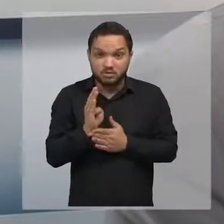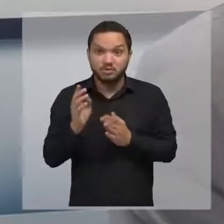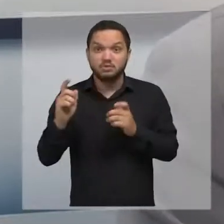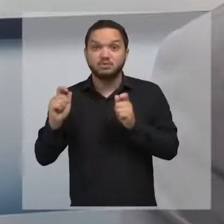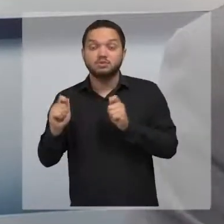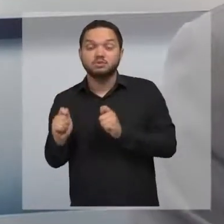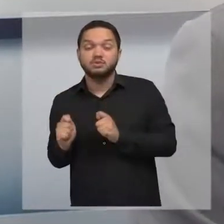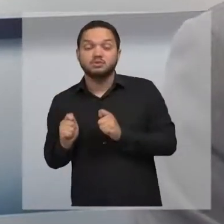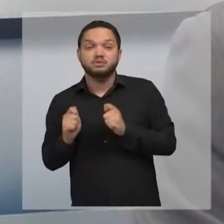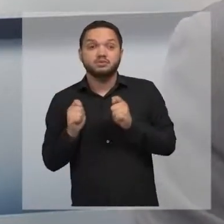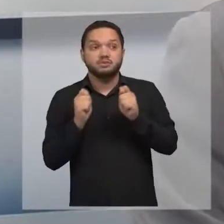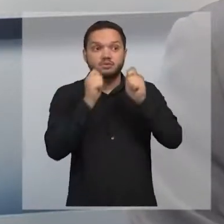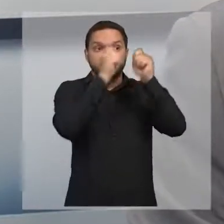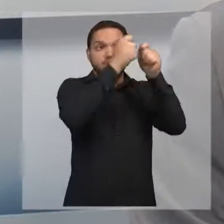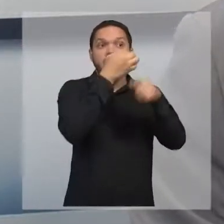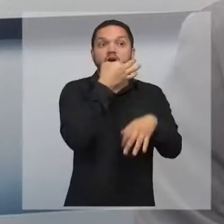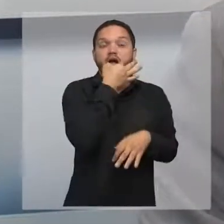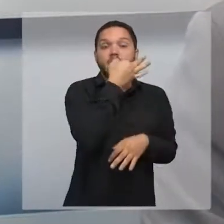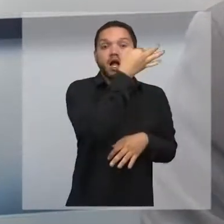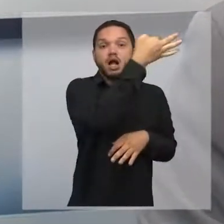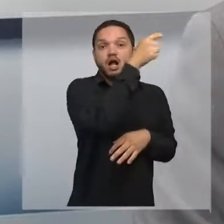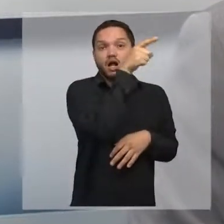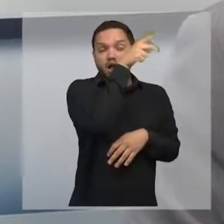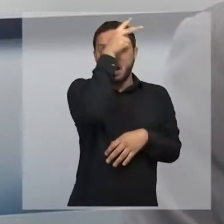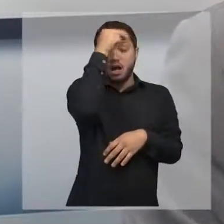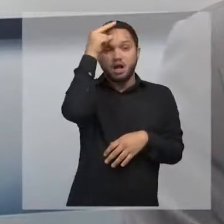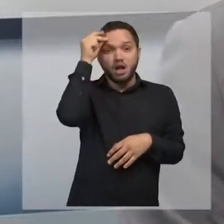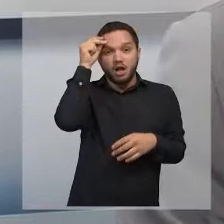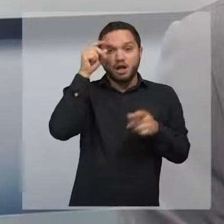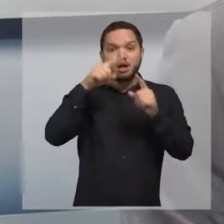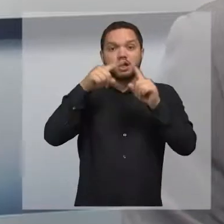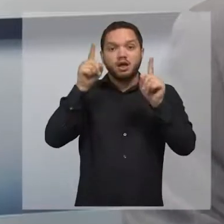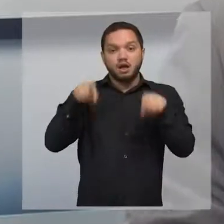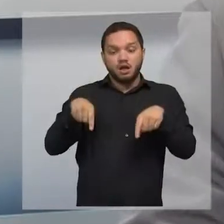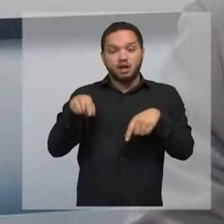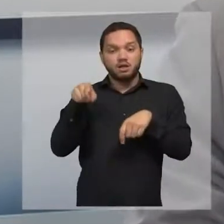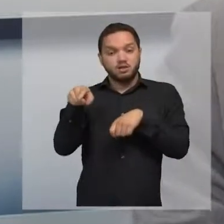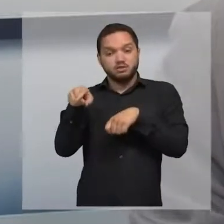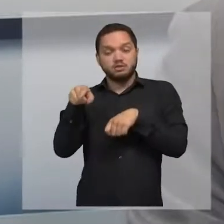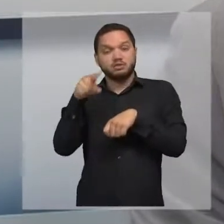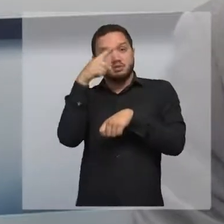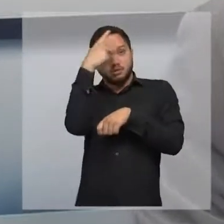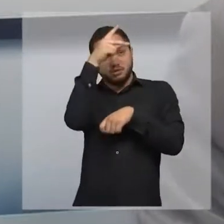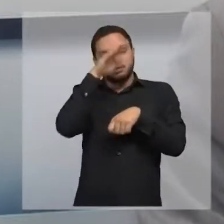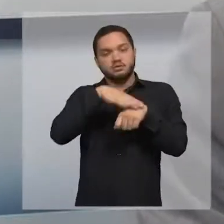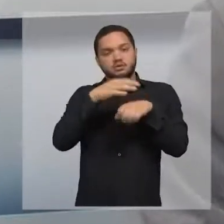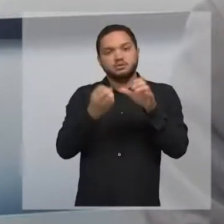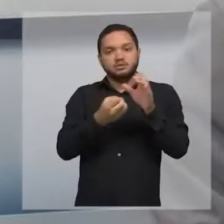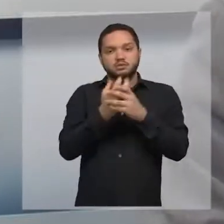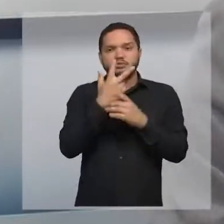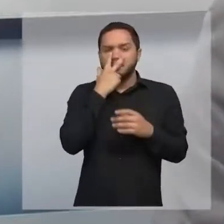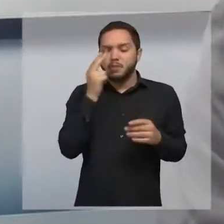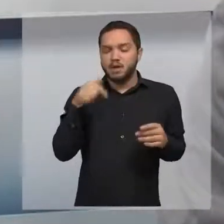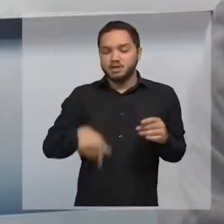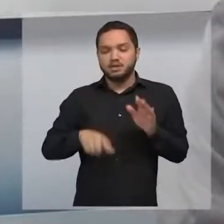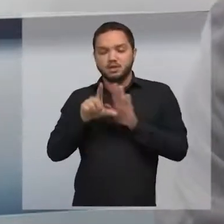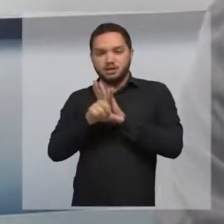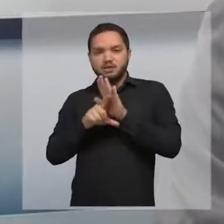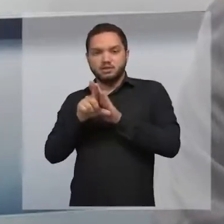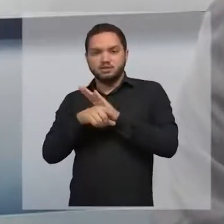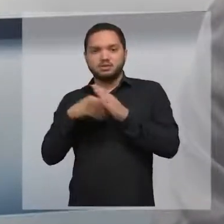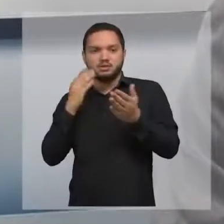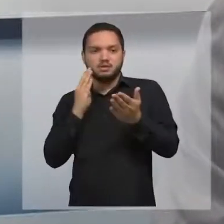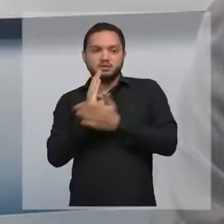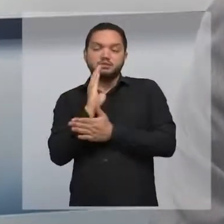aprovado pelo plenário, vai aquela sugestão ao Poder Executivo de uma matéria que é de sua atribuição de iniciar. É como se o Poder